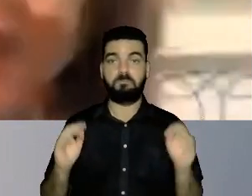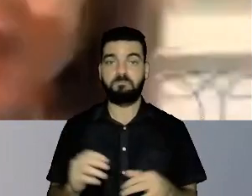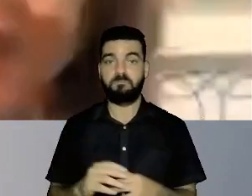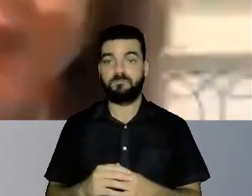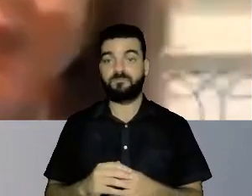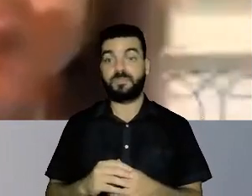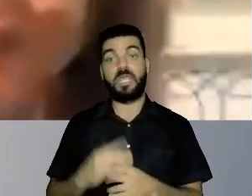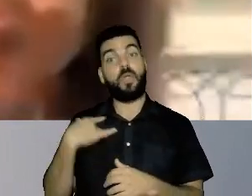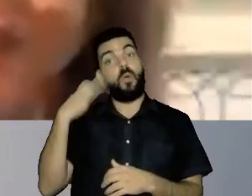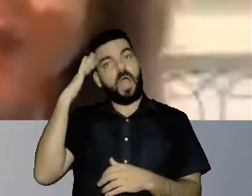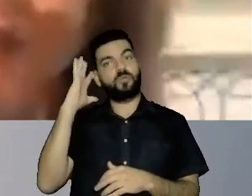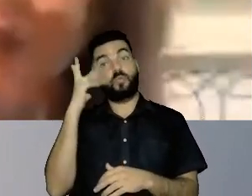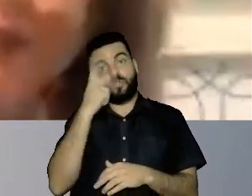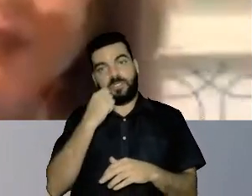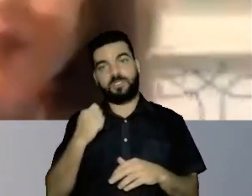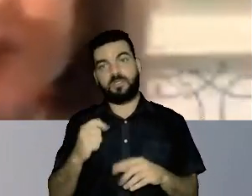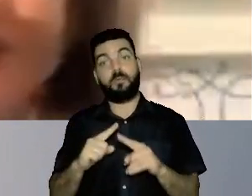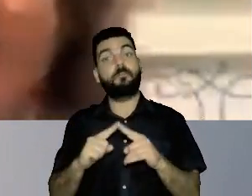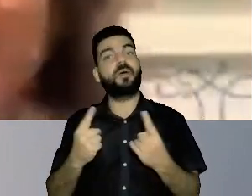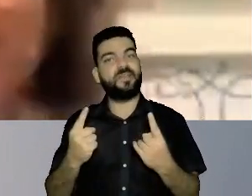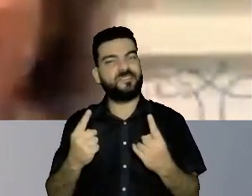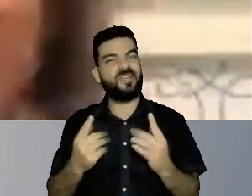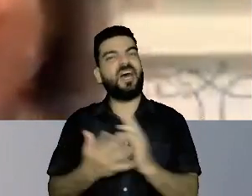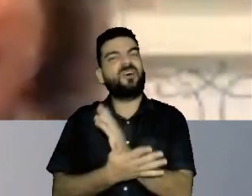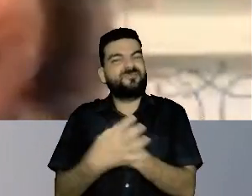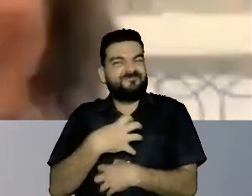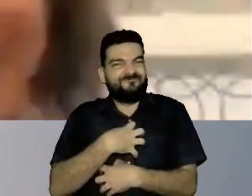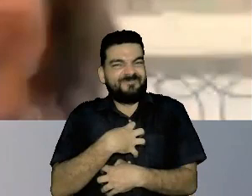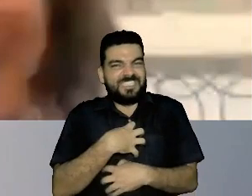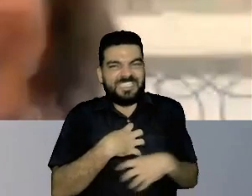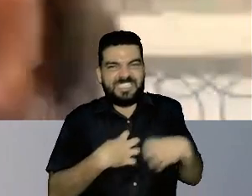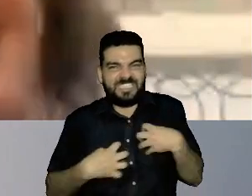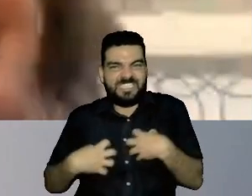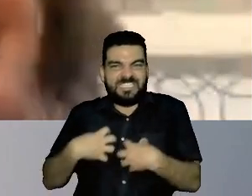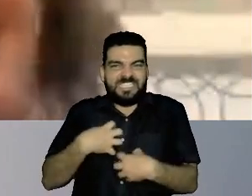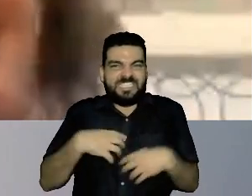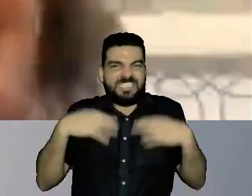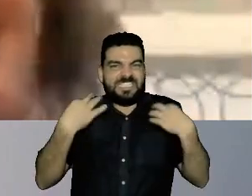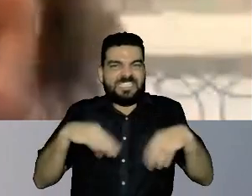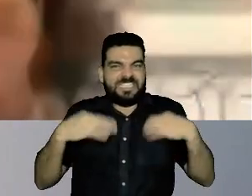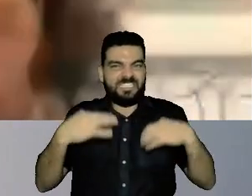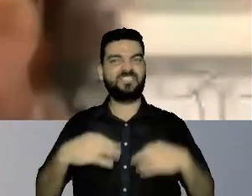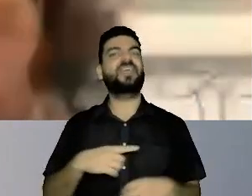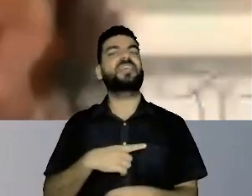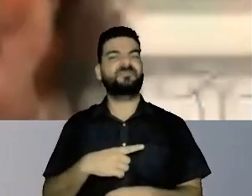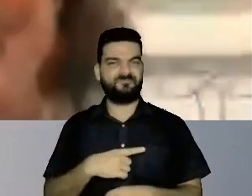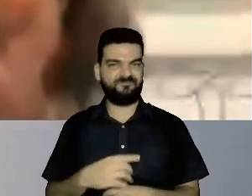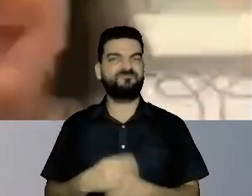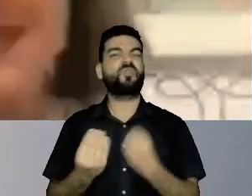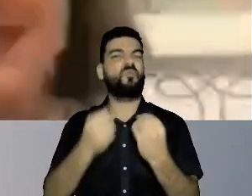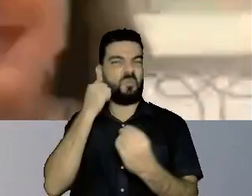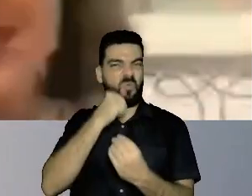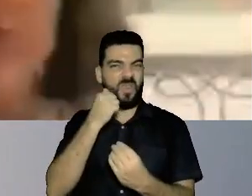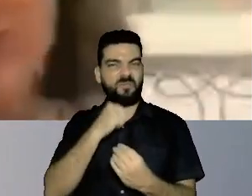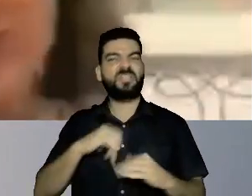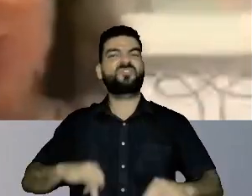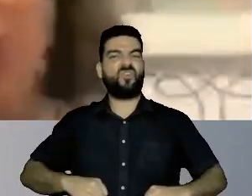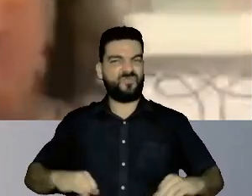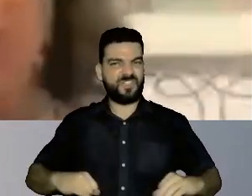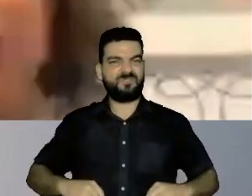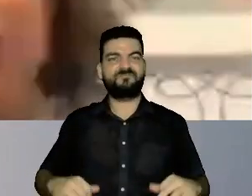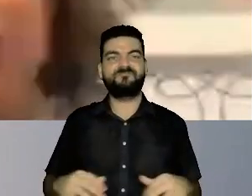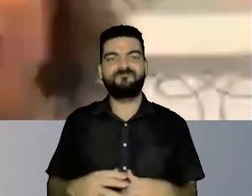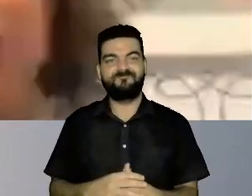música que foi feita pelo Chico Buarque para Zuzu Ângelo, né? Que é linda, mas como